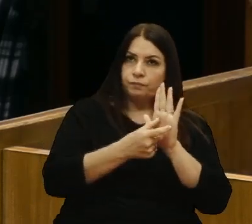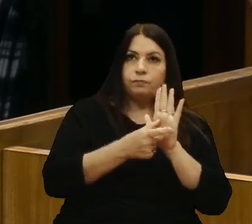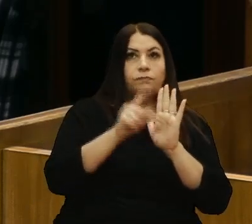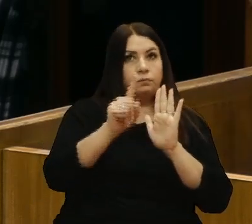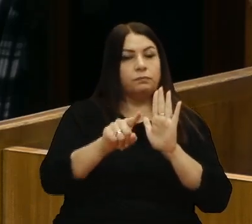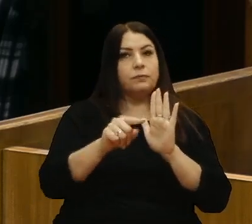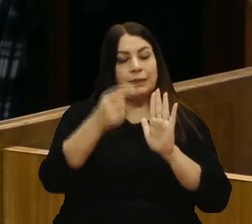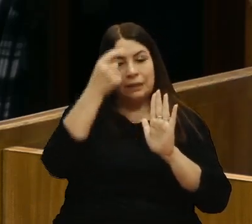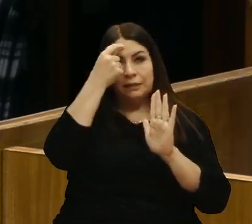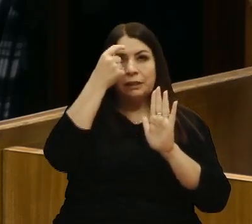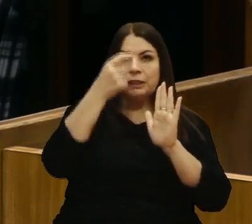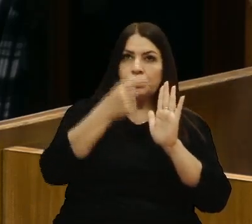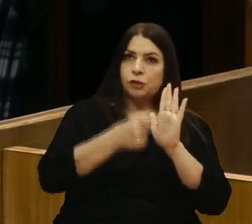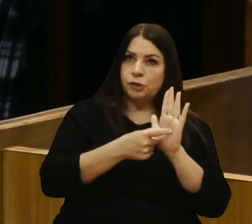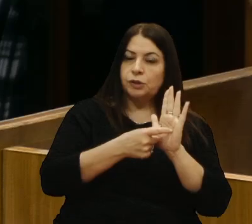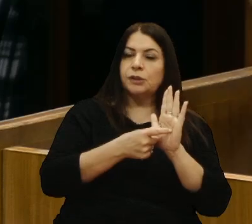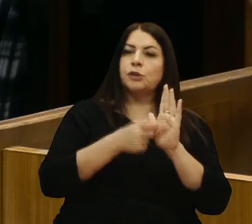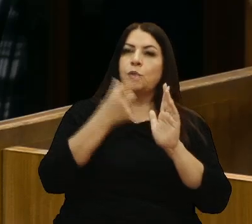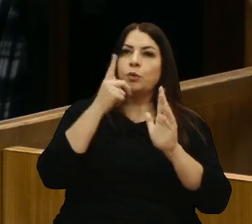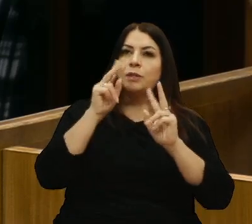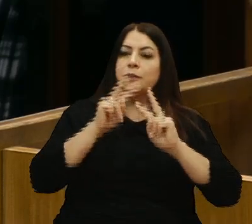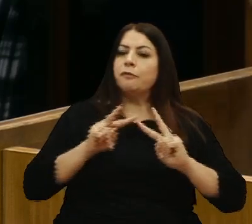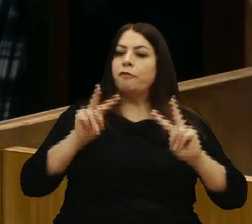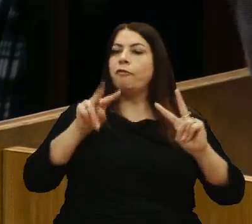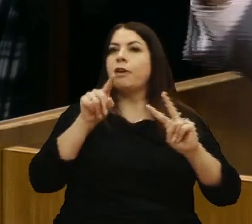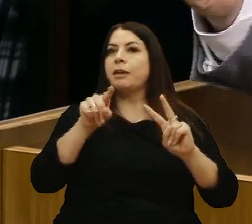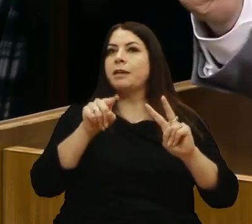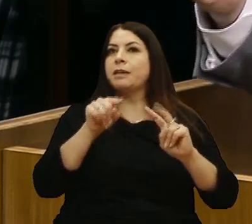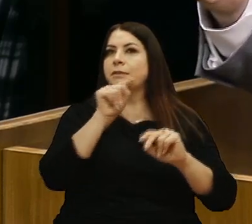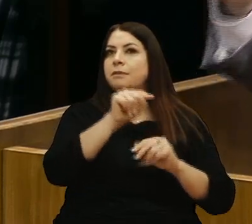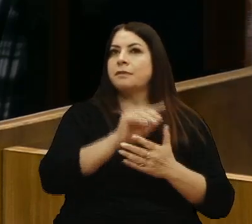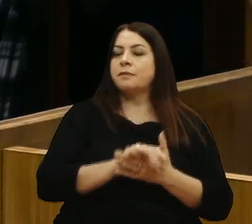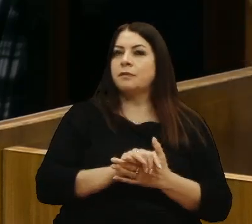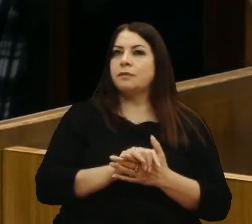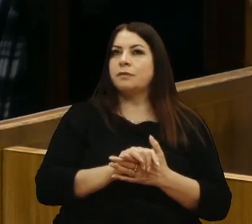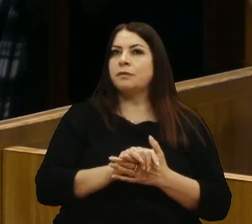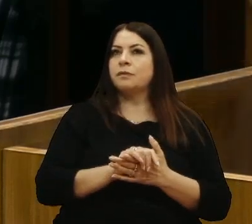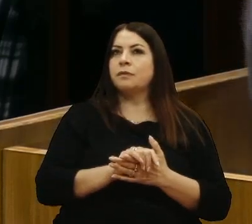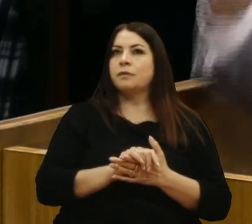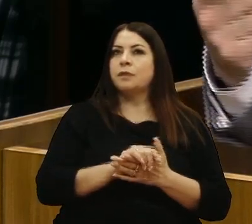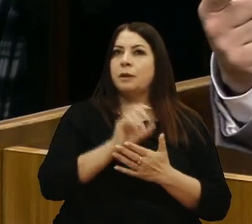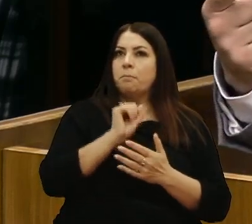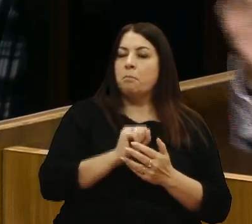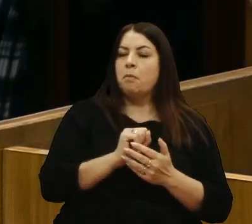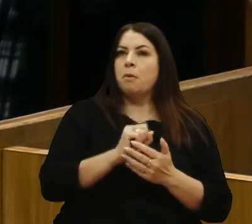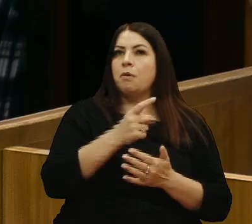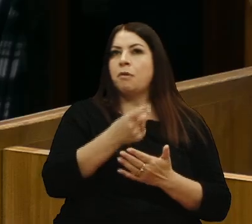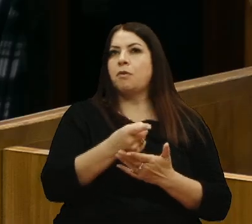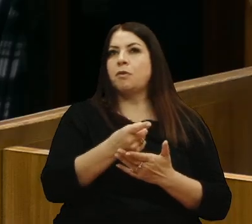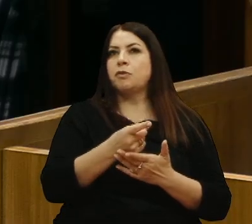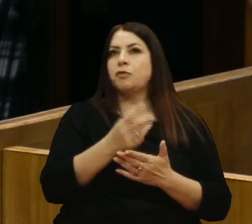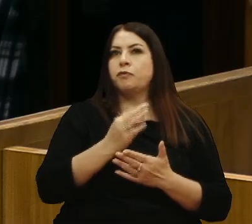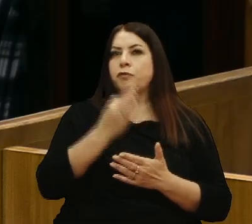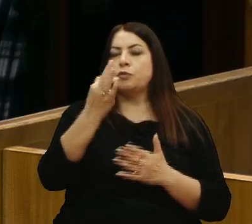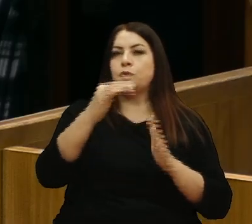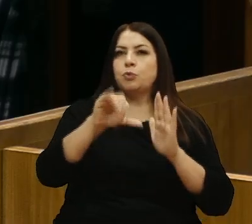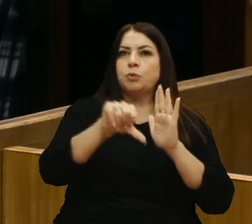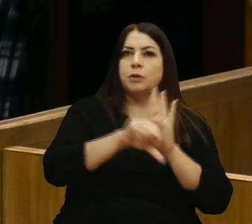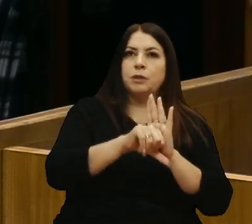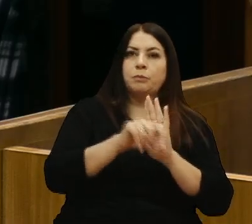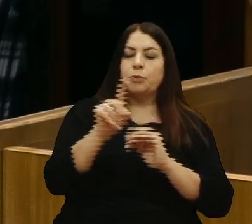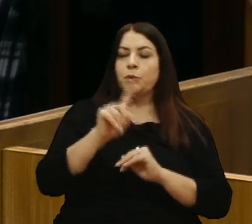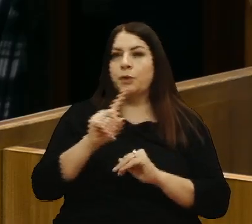Essa inteligência, ela consegue verificar se é um ato que pode ser um futuro crime ou